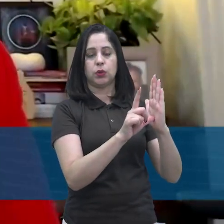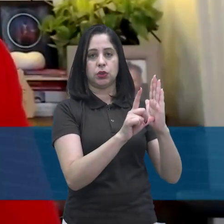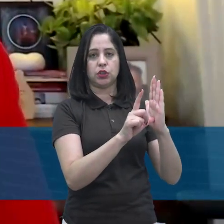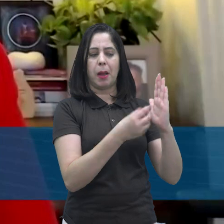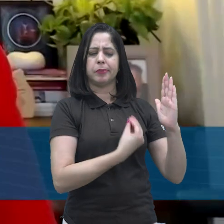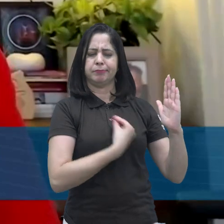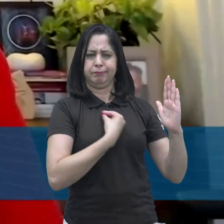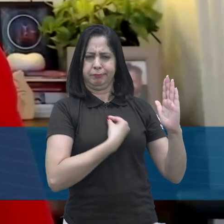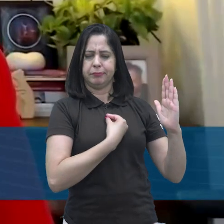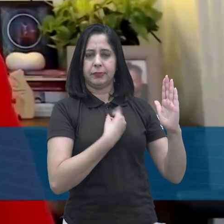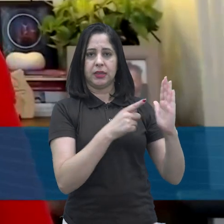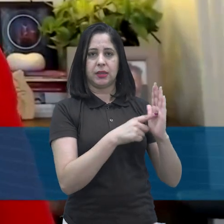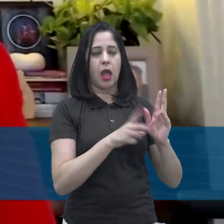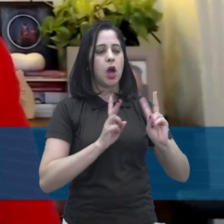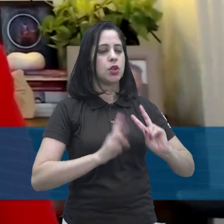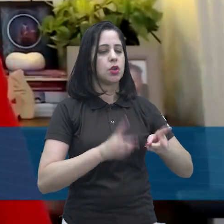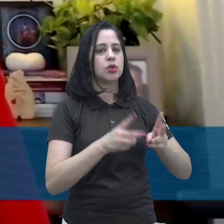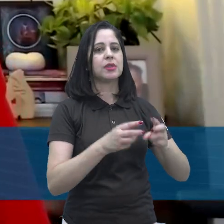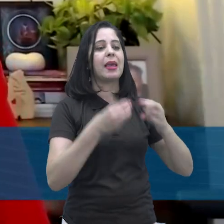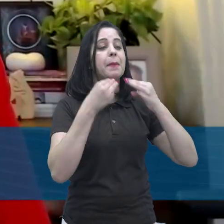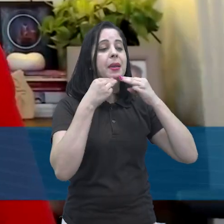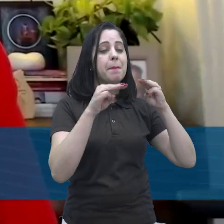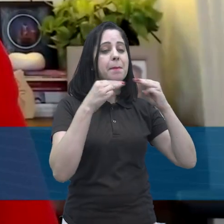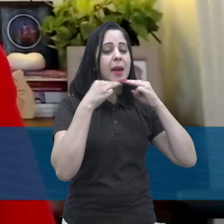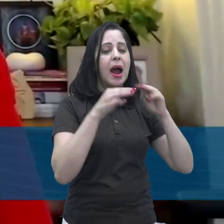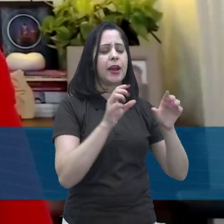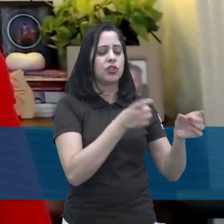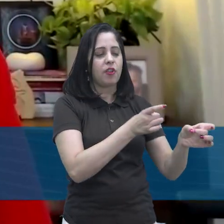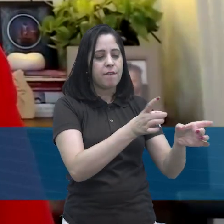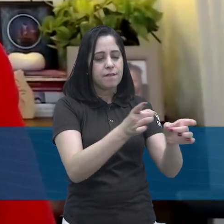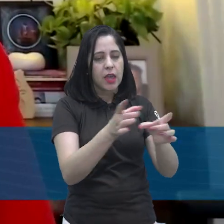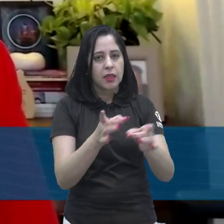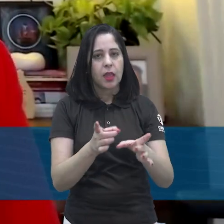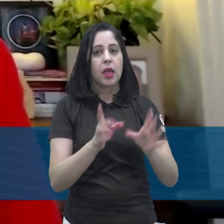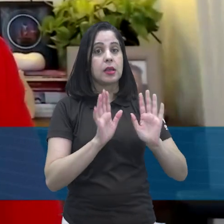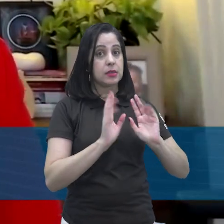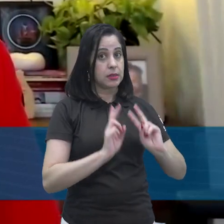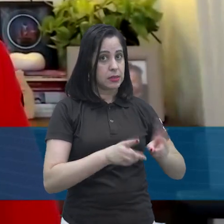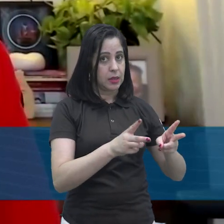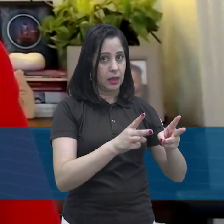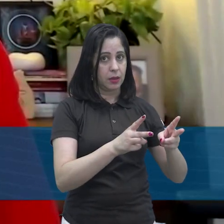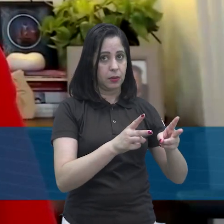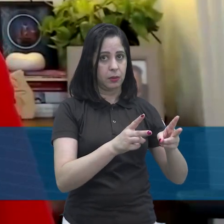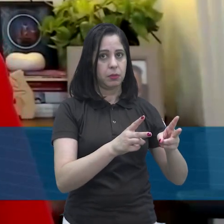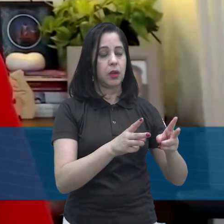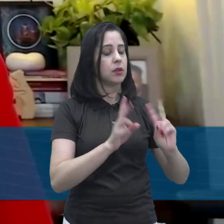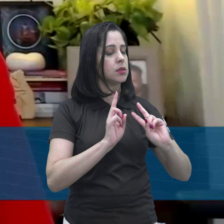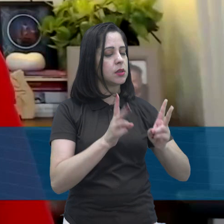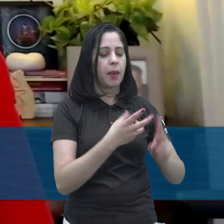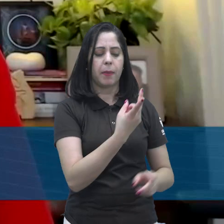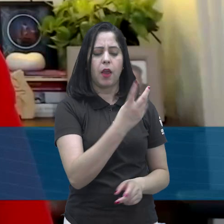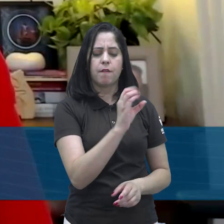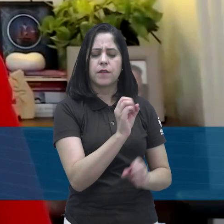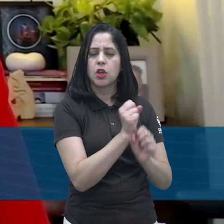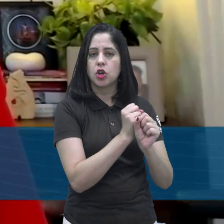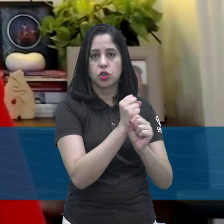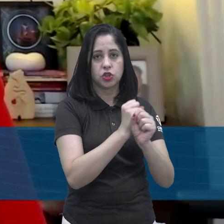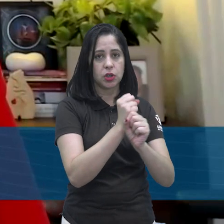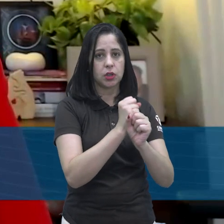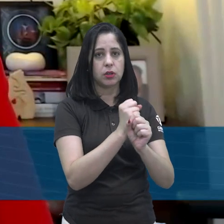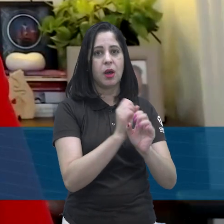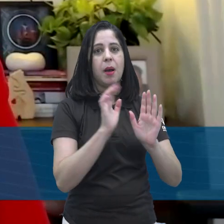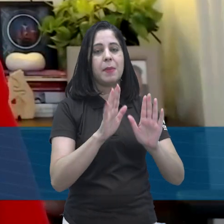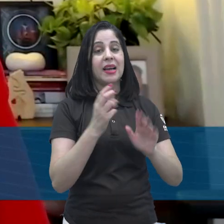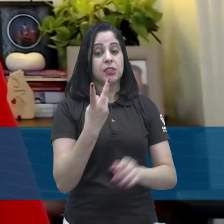offline. E sempre trabalhei com marketing e vendas, sempre trabalhei em departamento comercial. Essa foi a minha bagagem de mais de 20